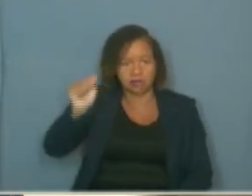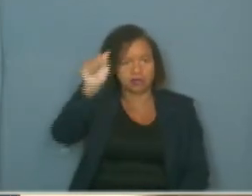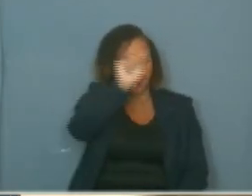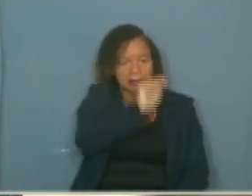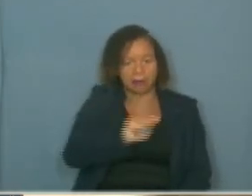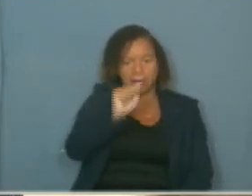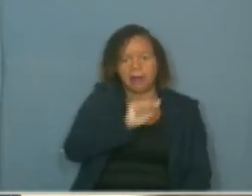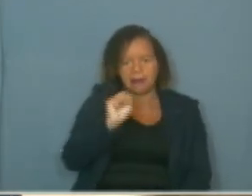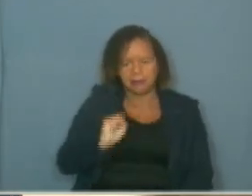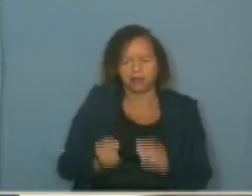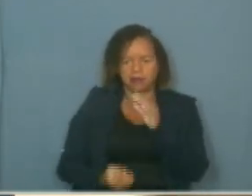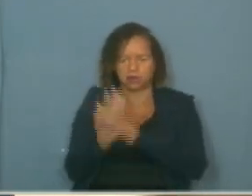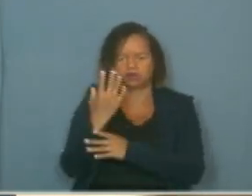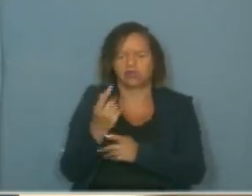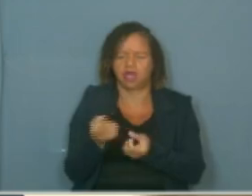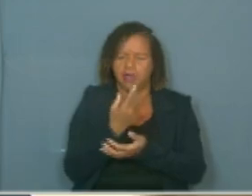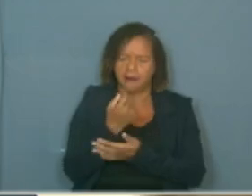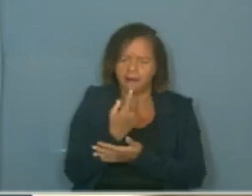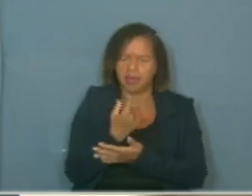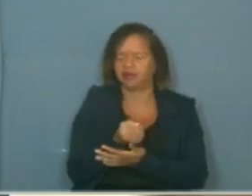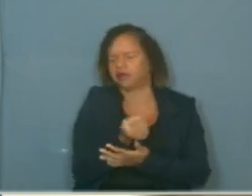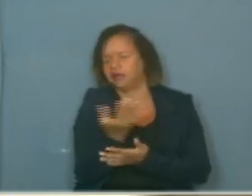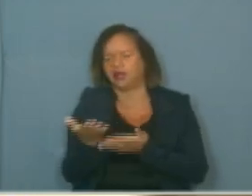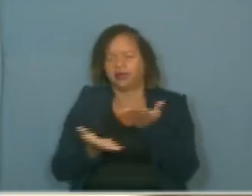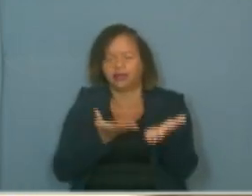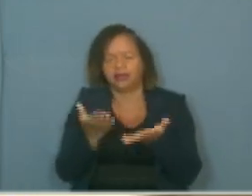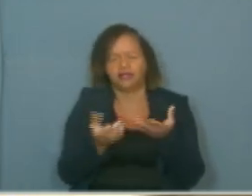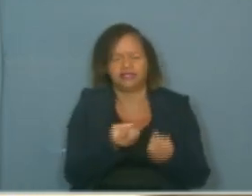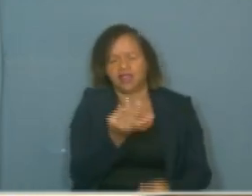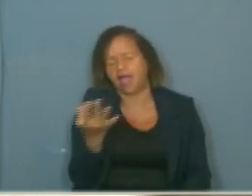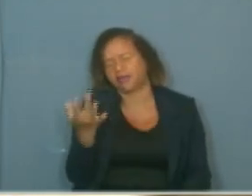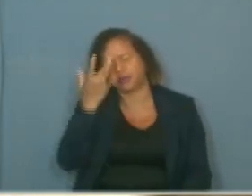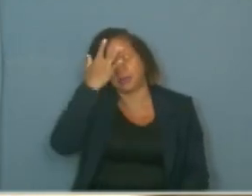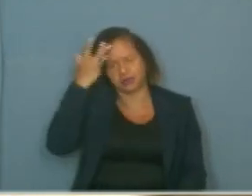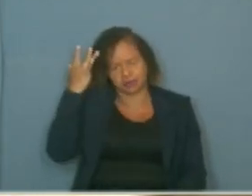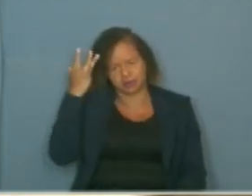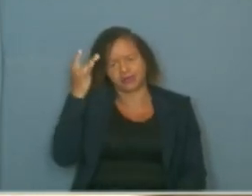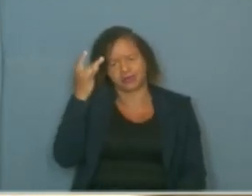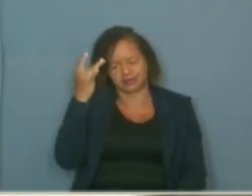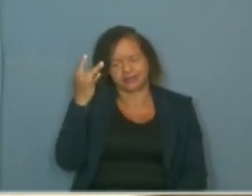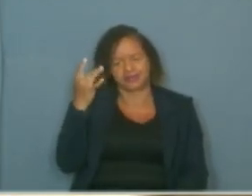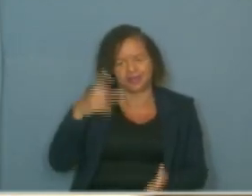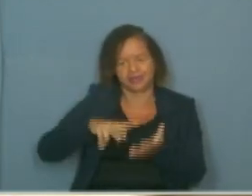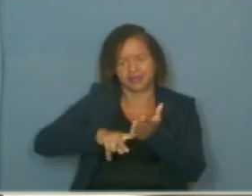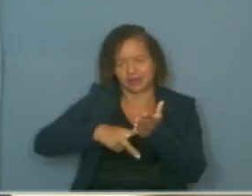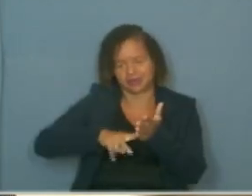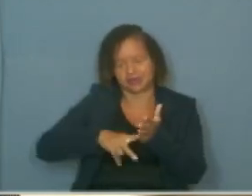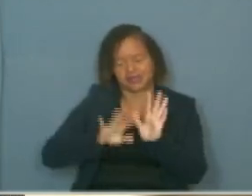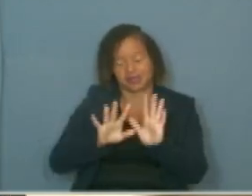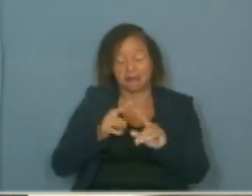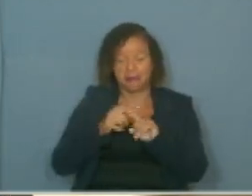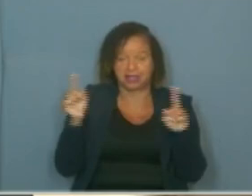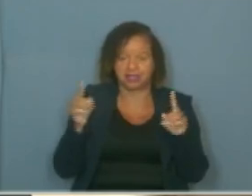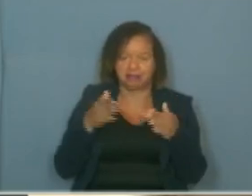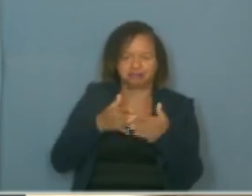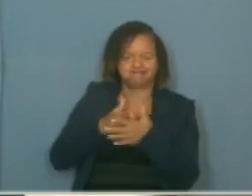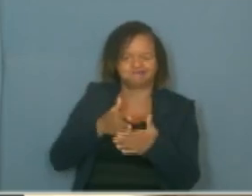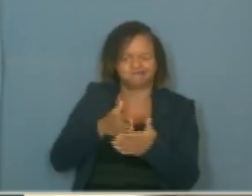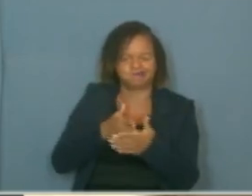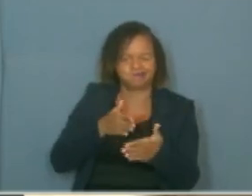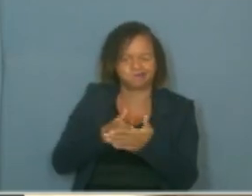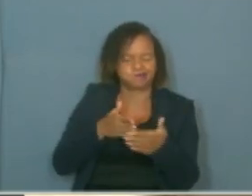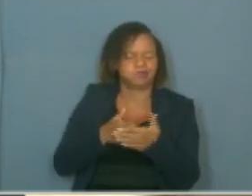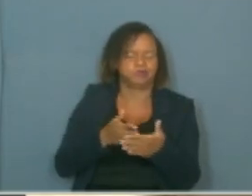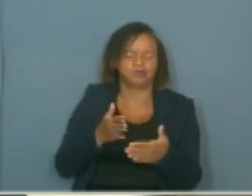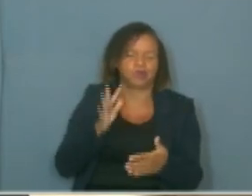produzir remédio e que têm atendido milhares de pessoas de sua base de pessoas associadas. Mas a gente ainda tinha uma lacuna que esse projeto